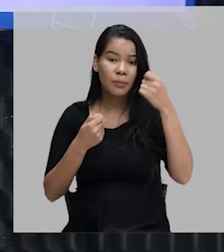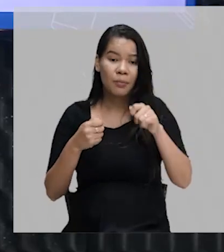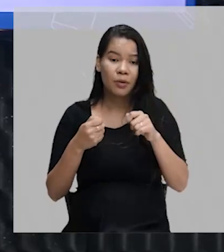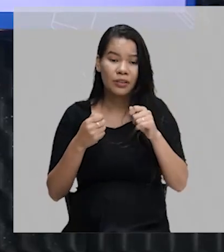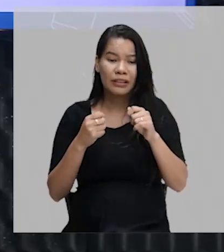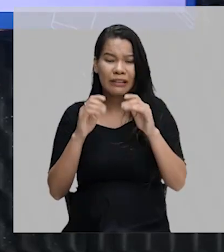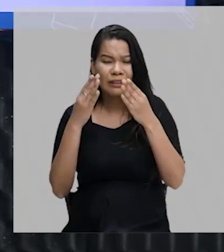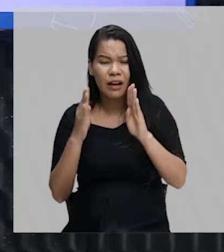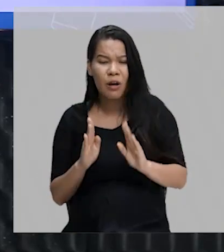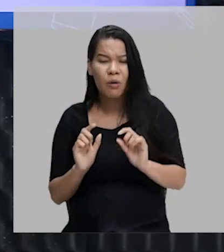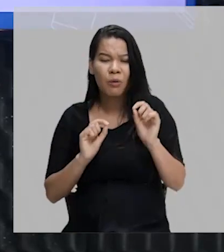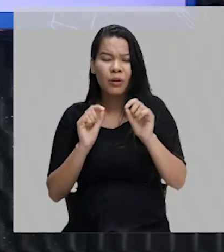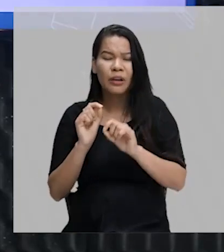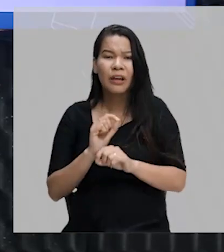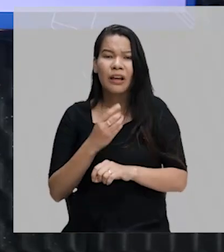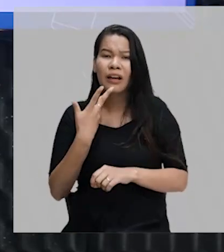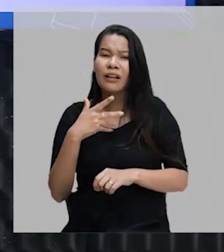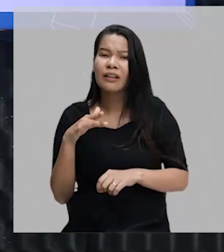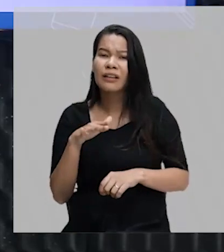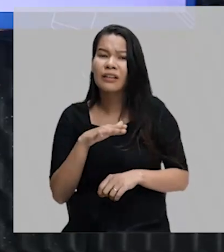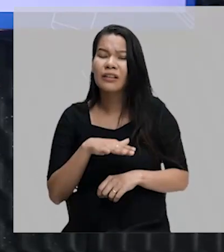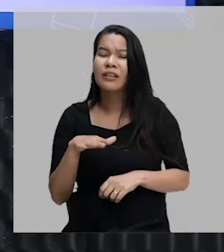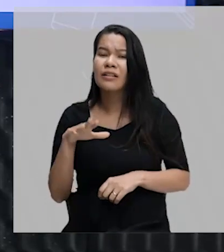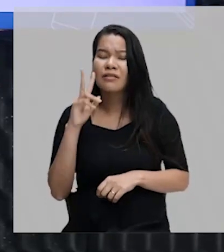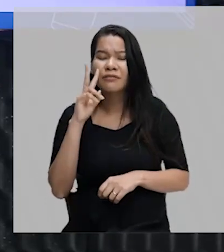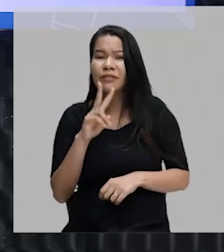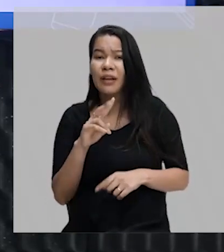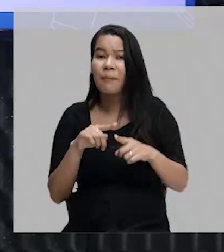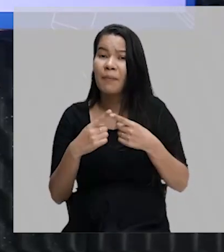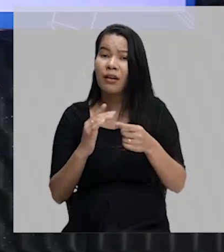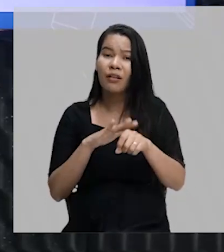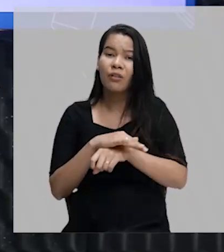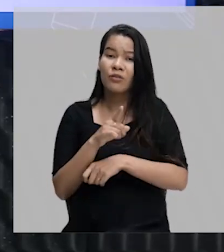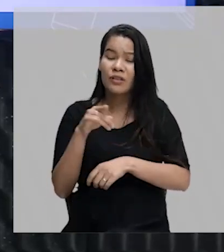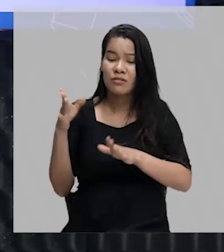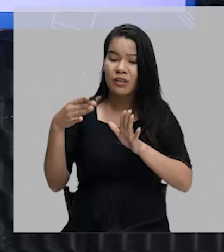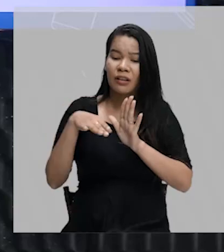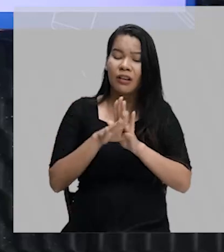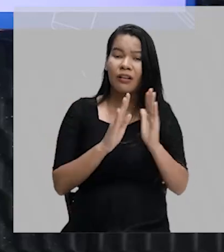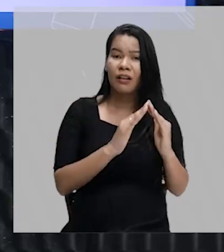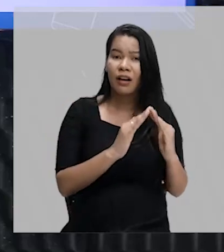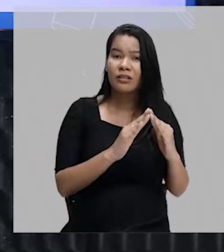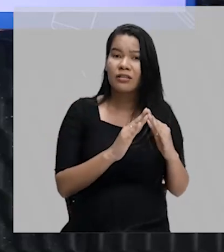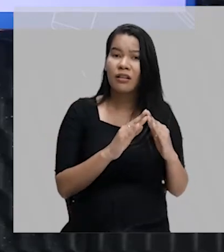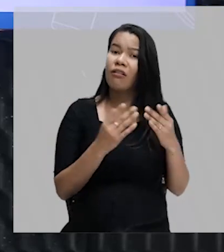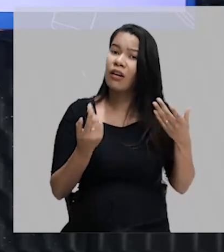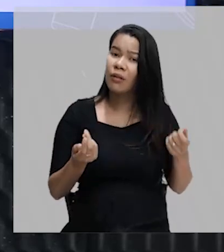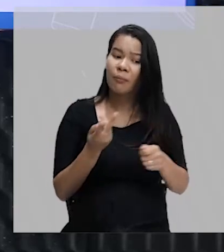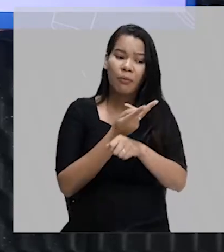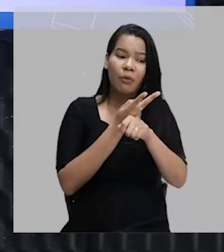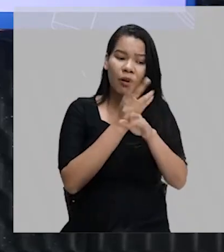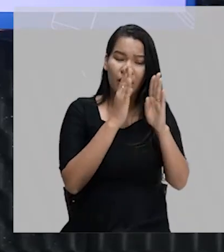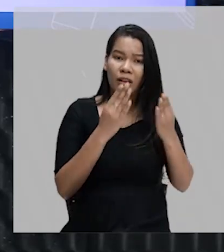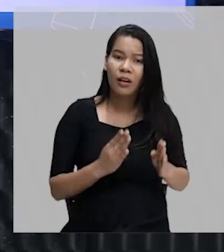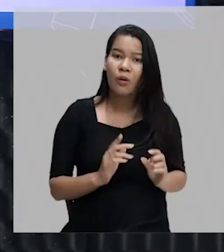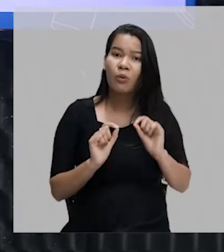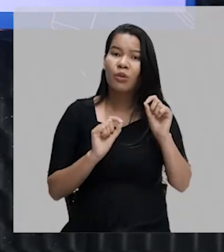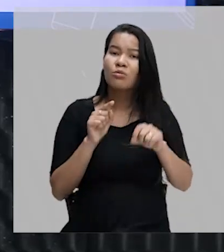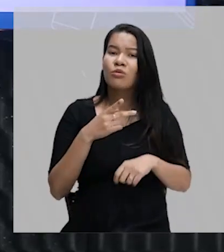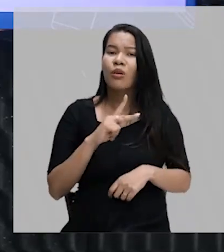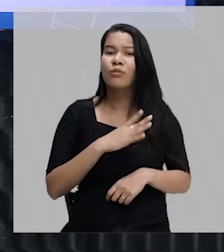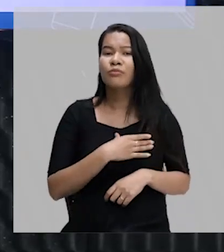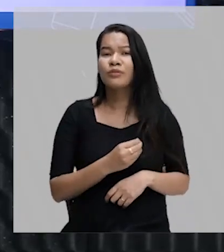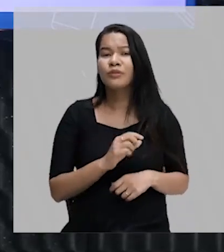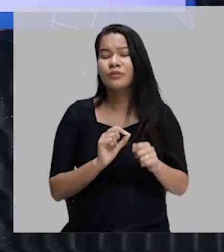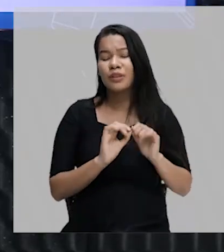assistindo. Mas à noite, quando você chegar, procure saber o que seu filho fez o dia todo. Procure verificar o celular do seu